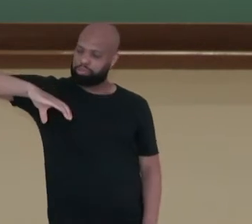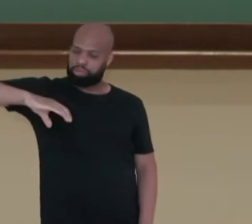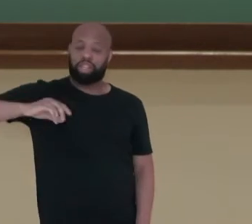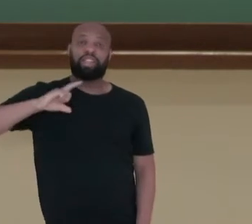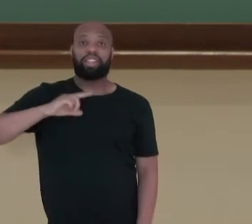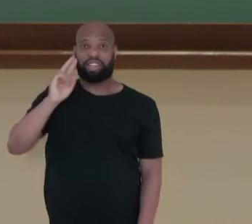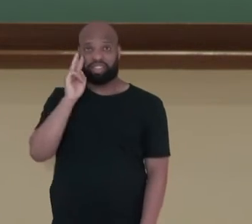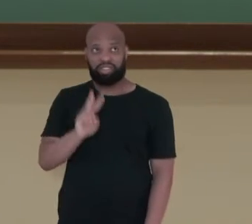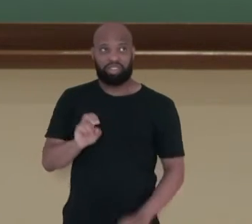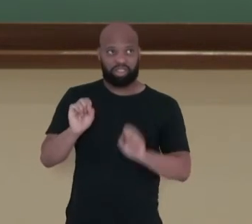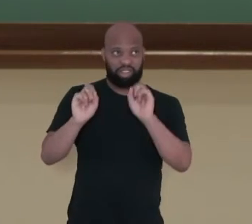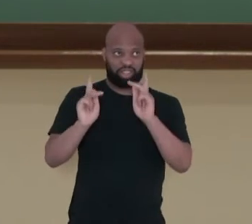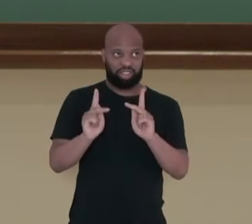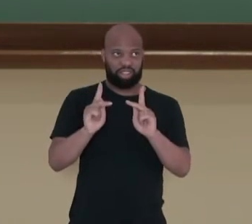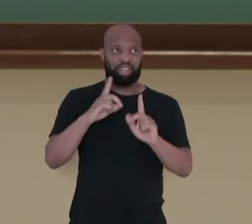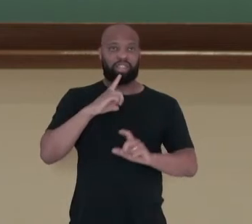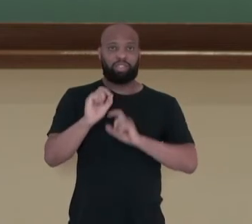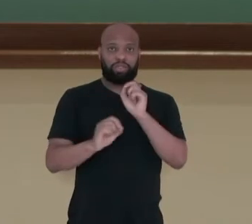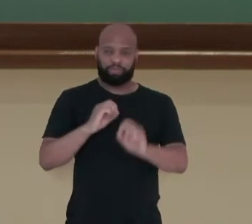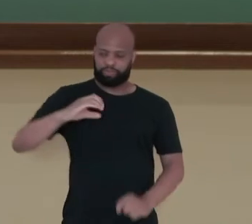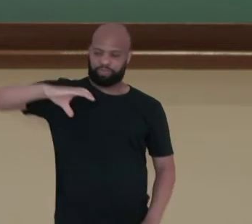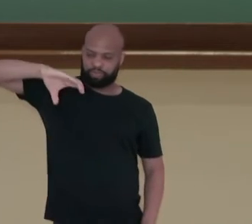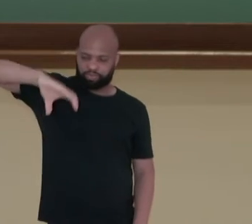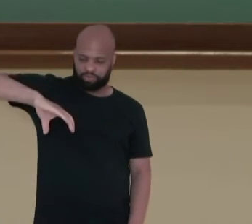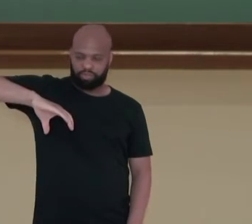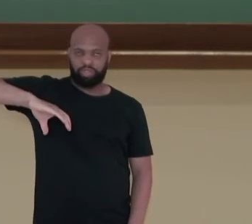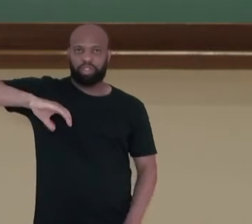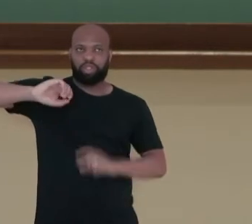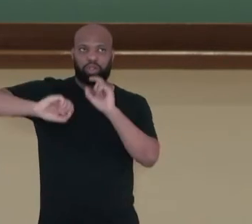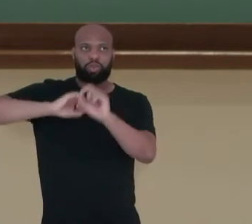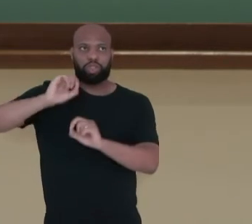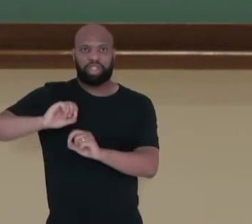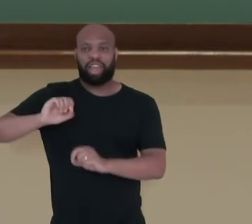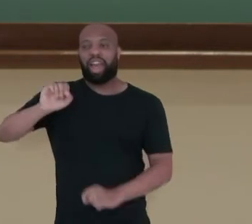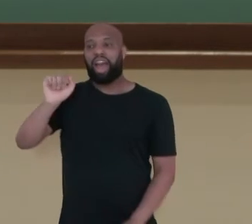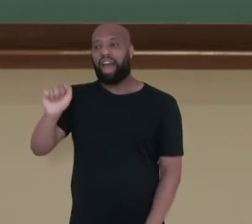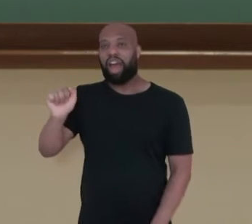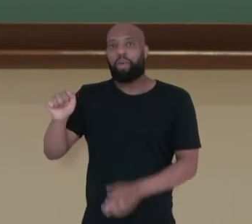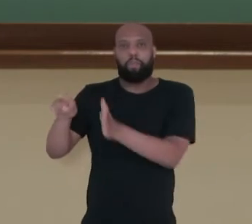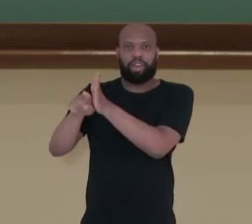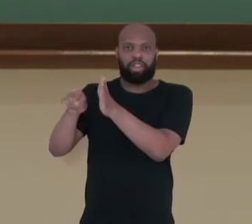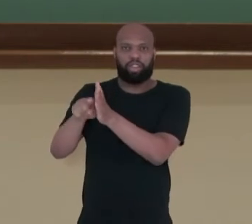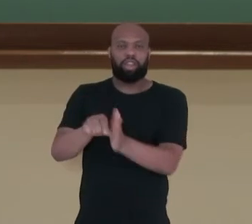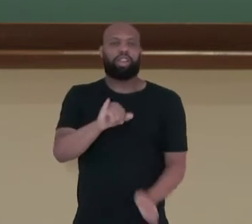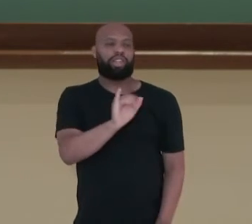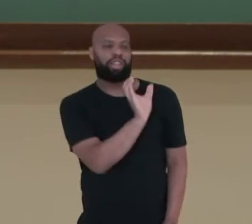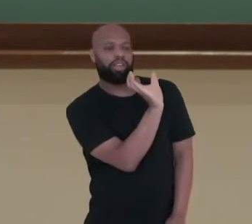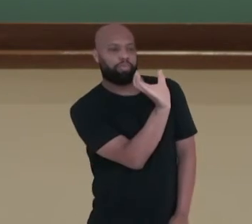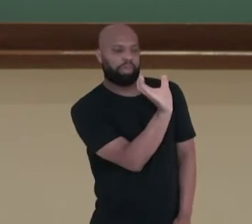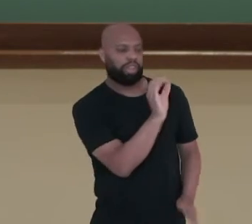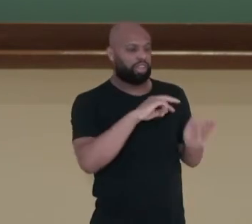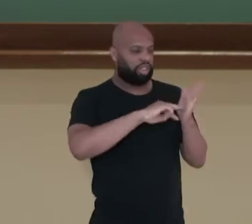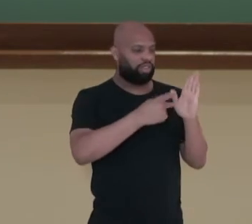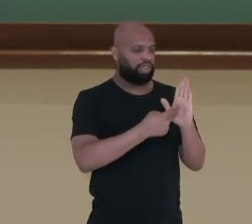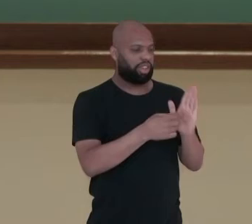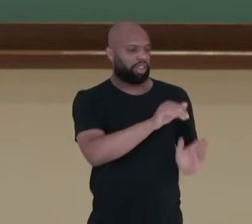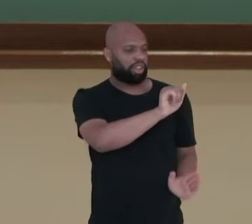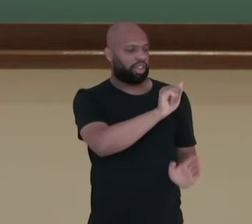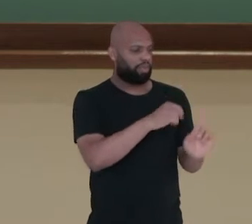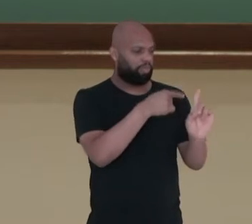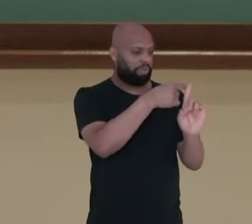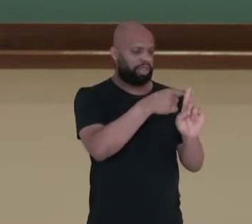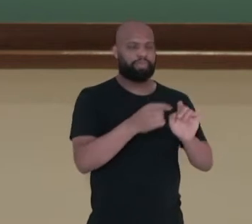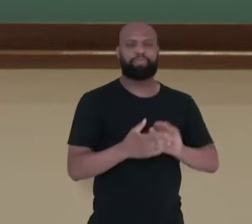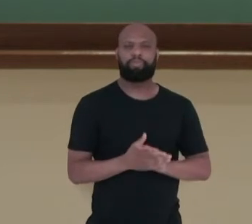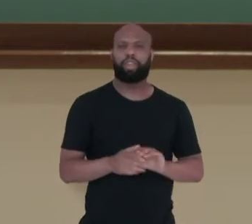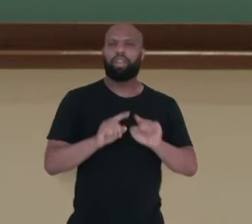ver. Voltada para baixo, A menor que zero. Voltada para cima, A maior que zero. E